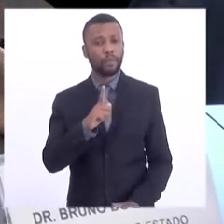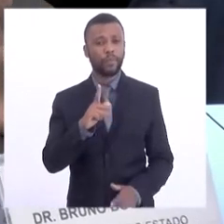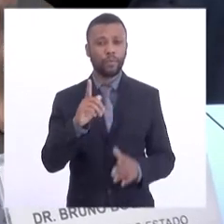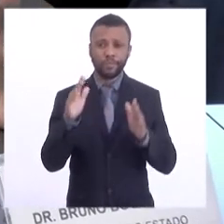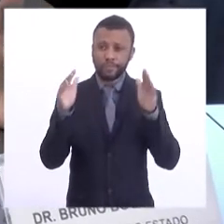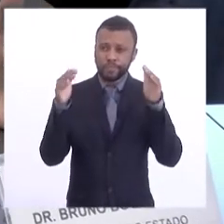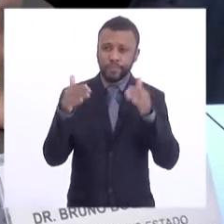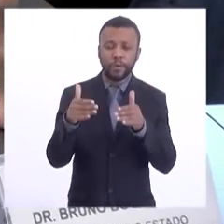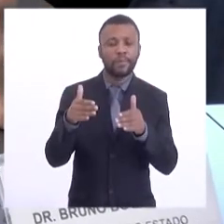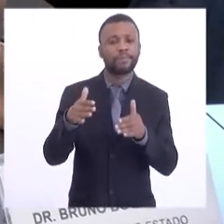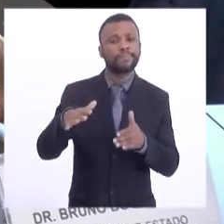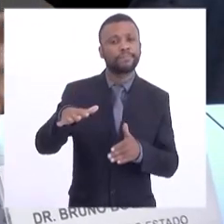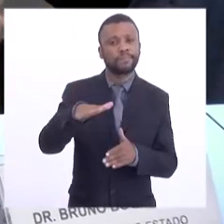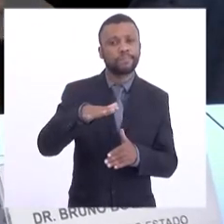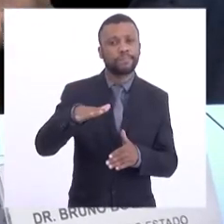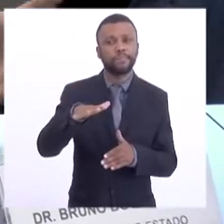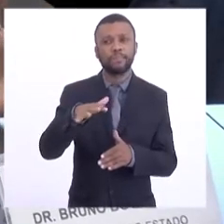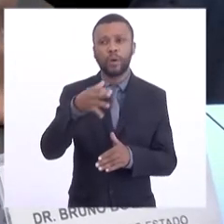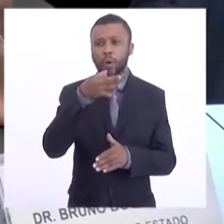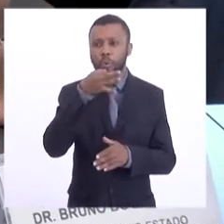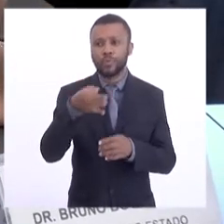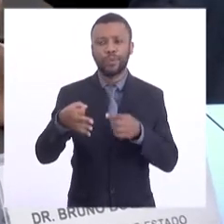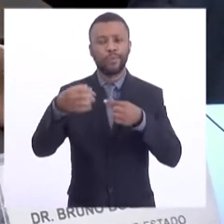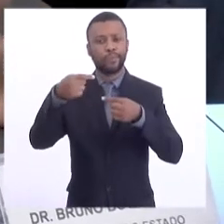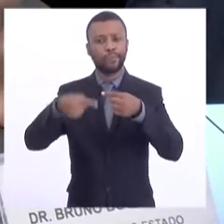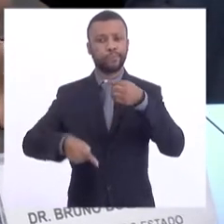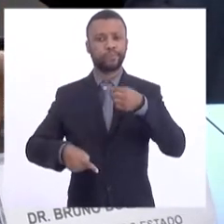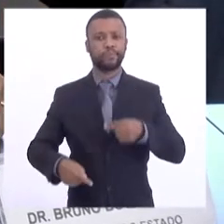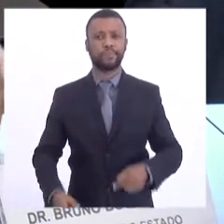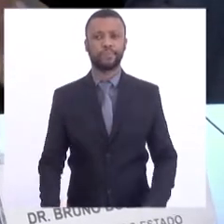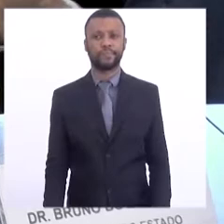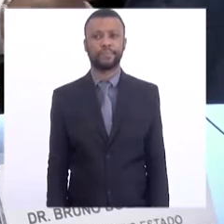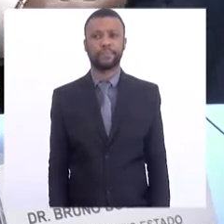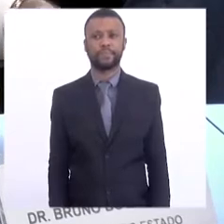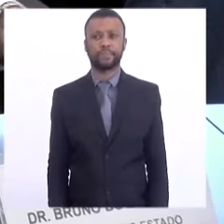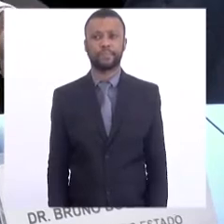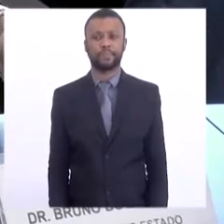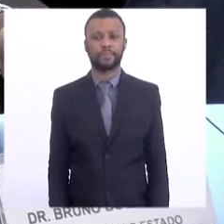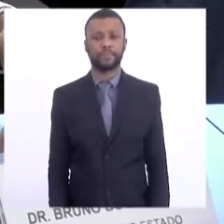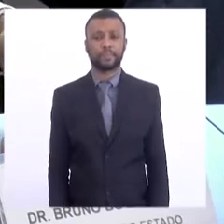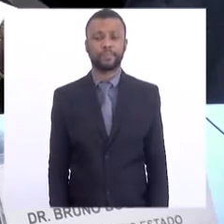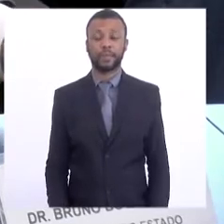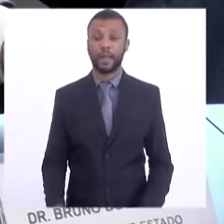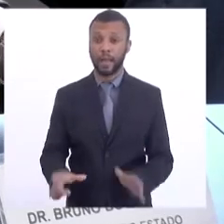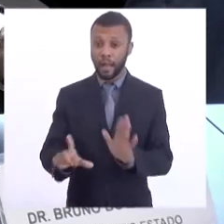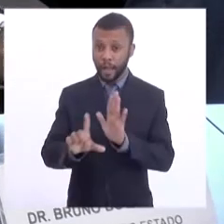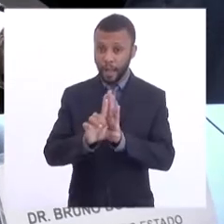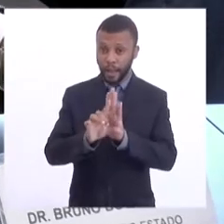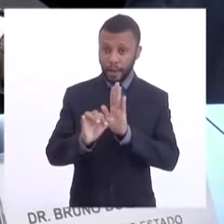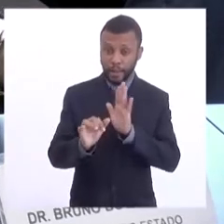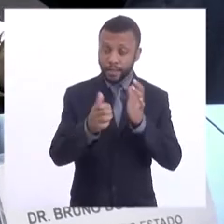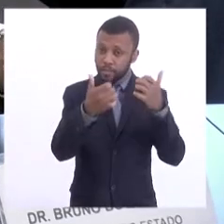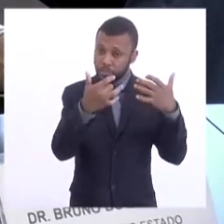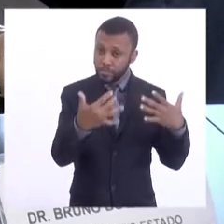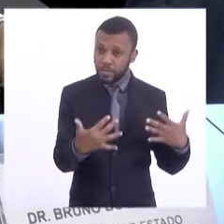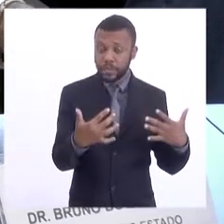E aí eu falei troca a gente se quiser te esqueci de perguntar se ele pode ser